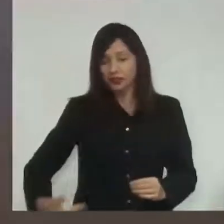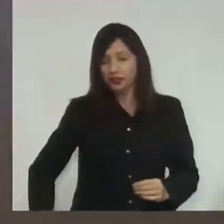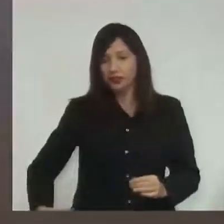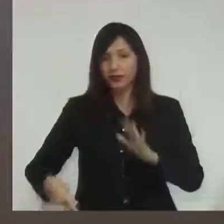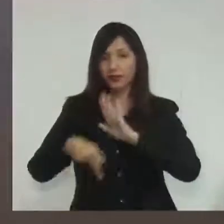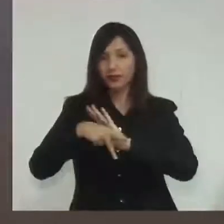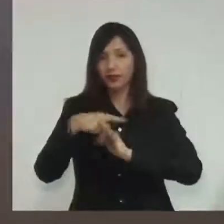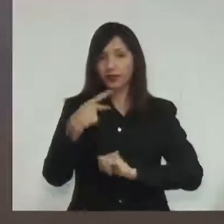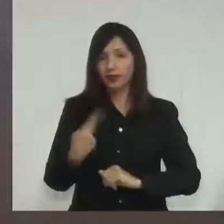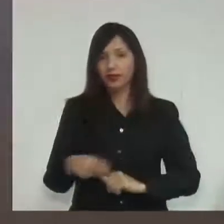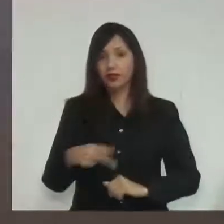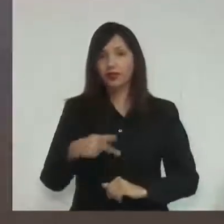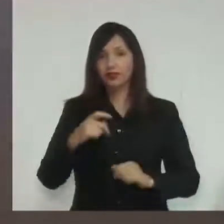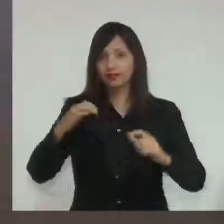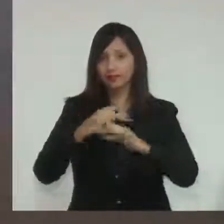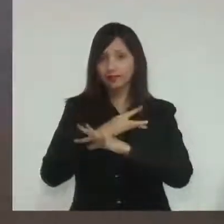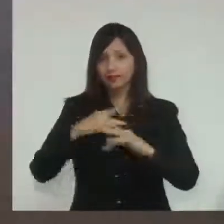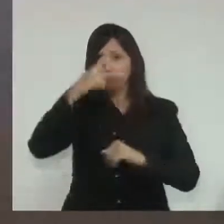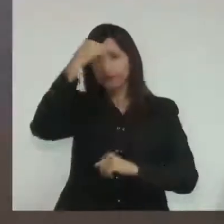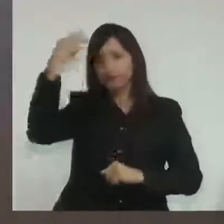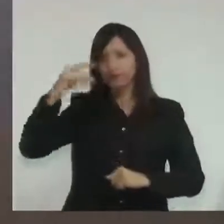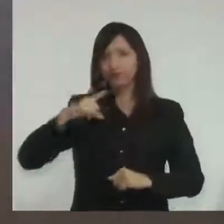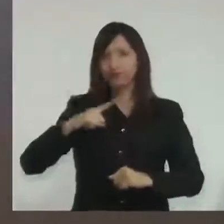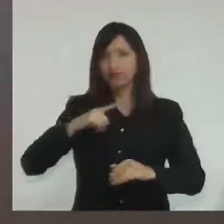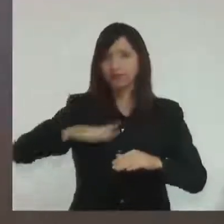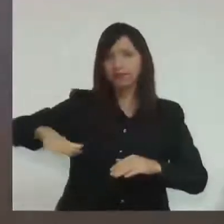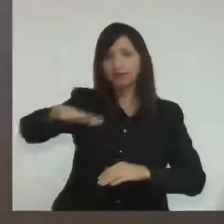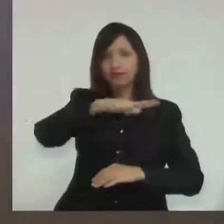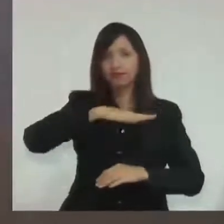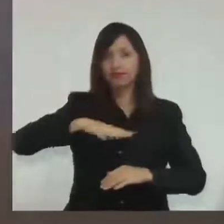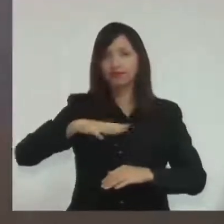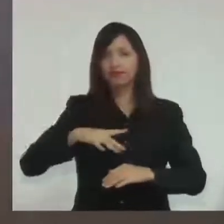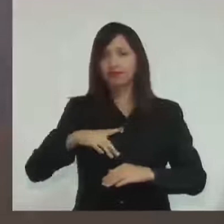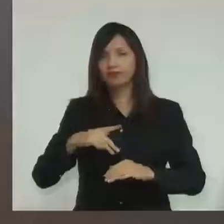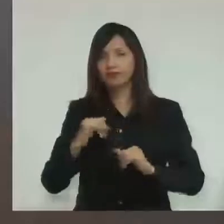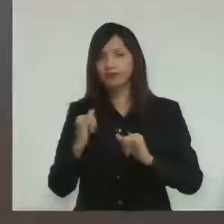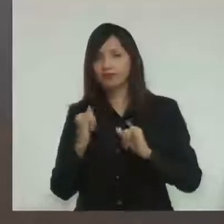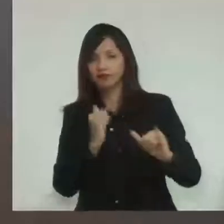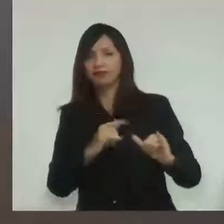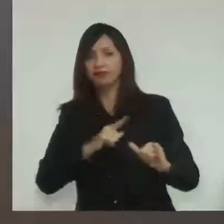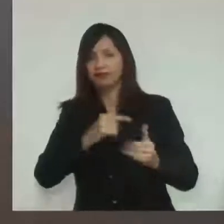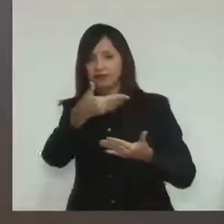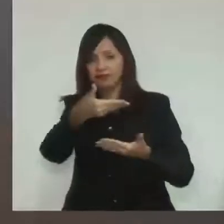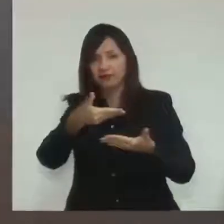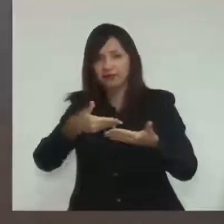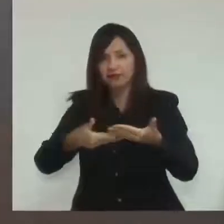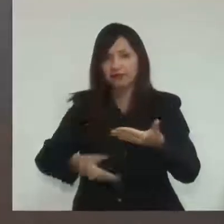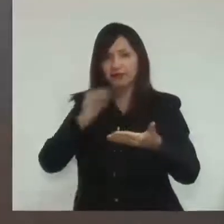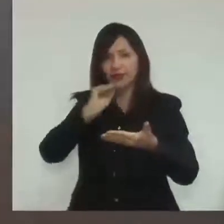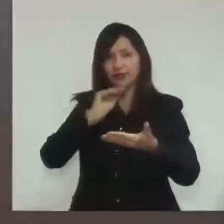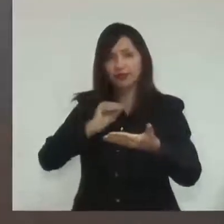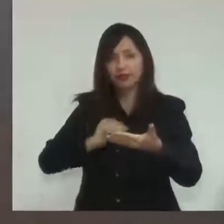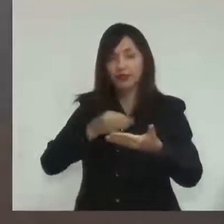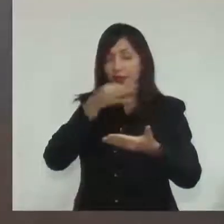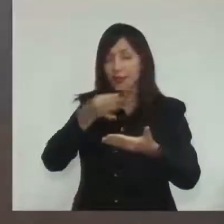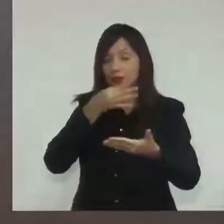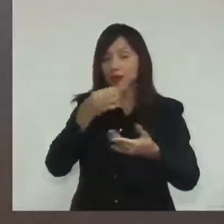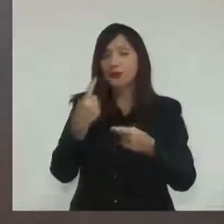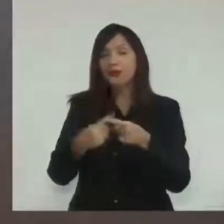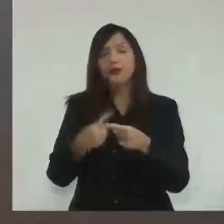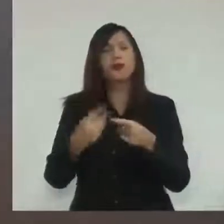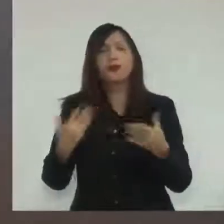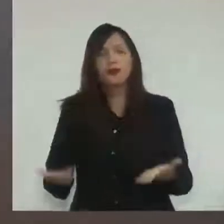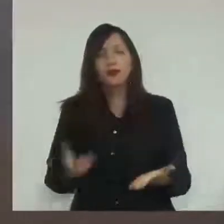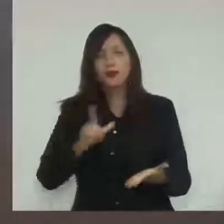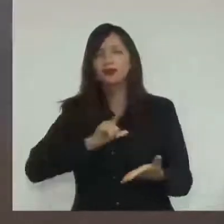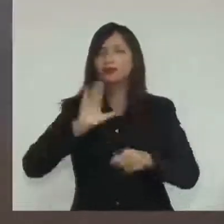municipal está ludibriando a entidade sindical pelos relatos colocados. Por quê?